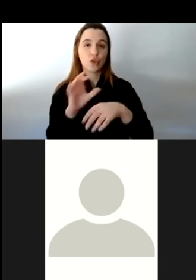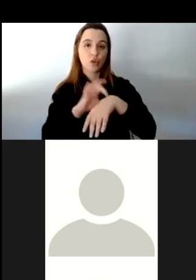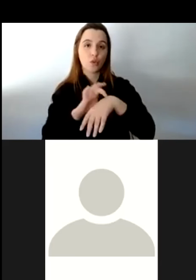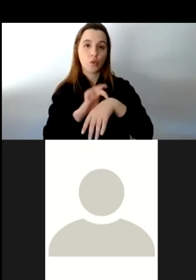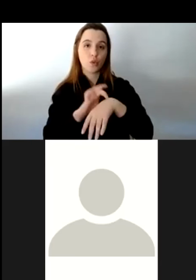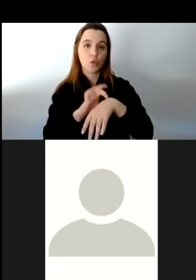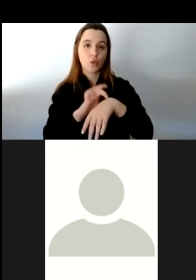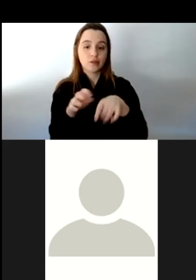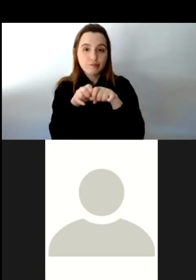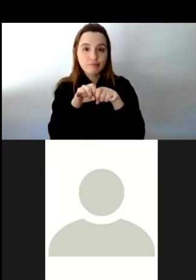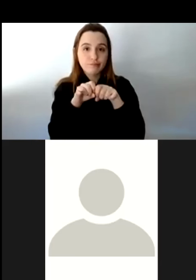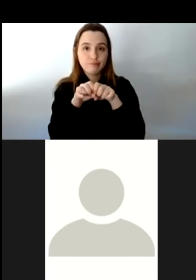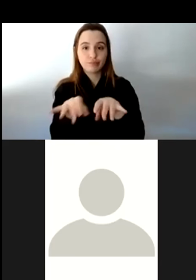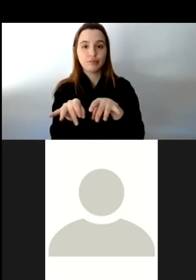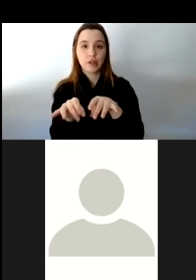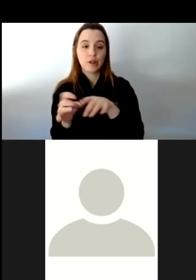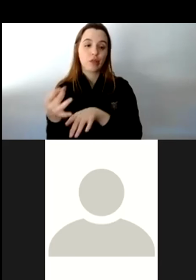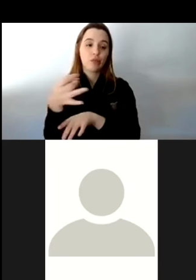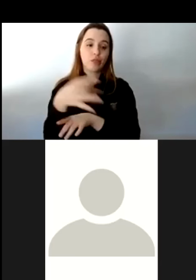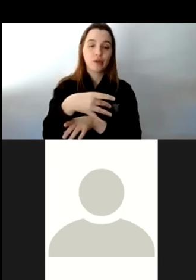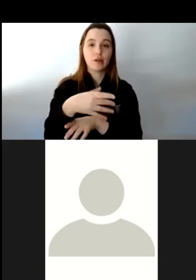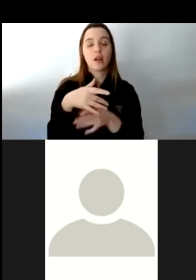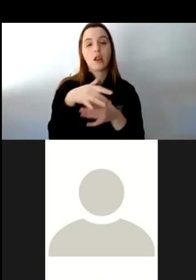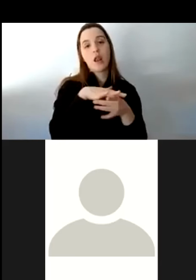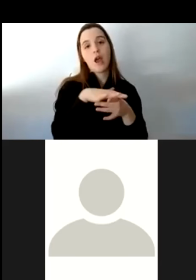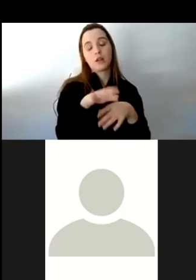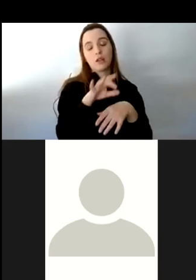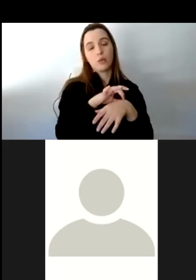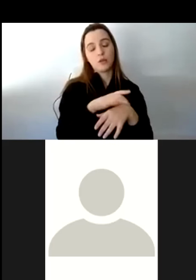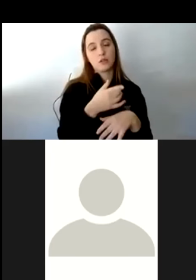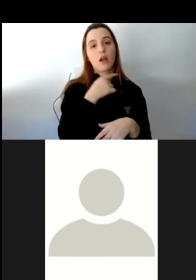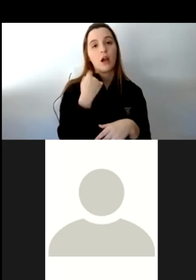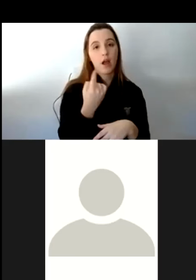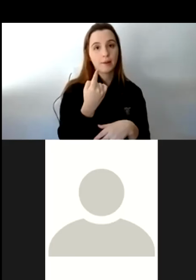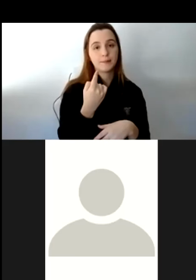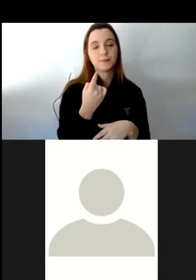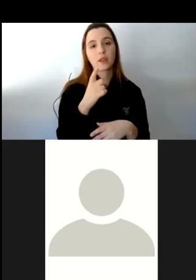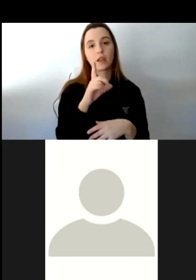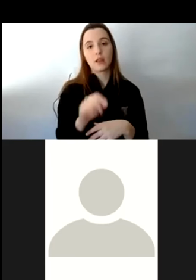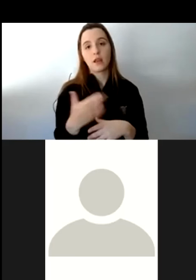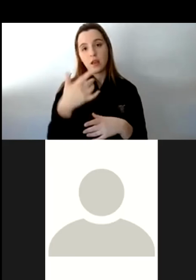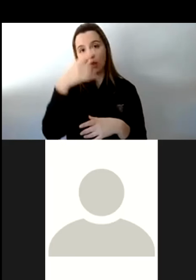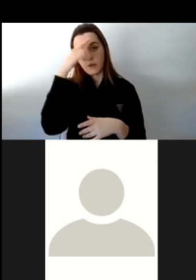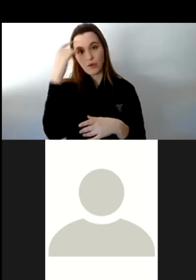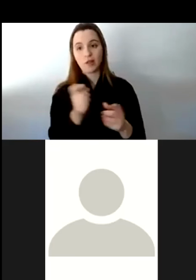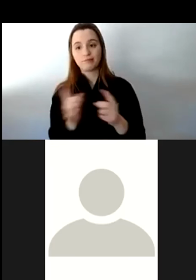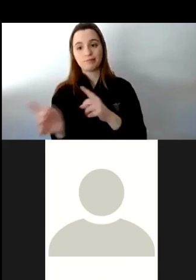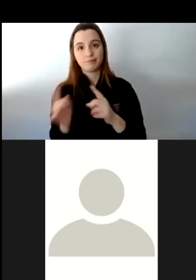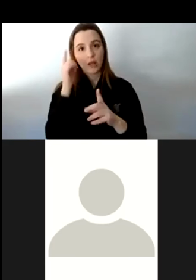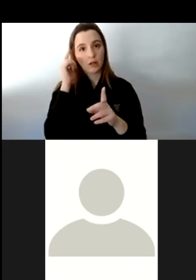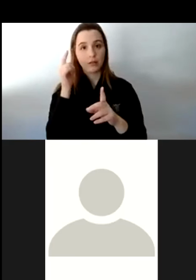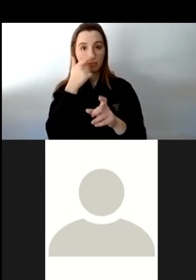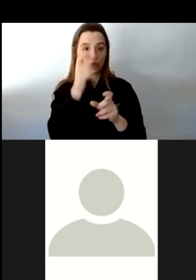doenças infecciosas em detrimento do investimento na área das doenças raras e dificuldade na mobilidade de utentes